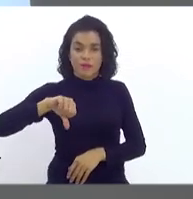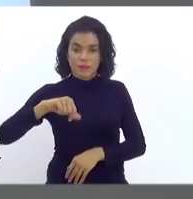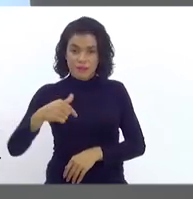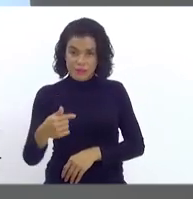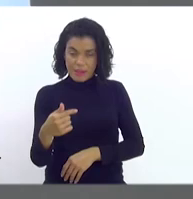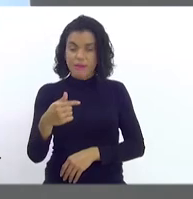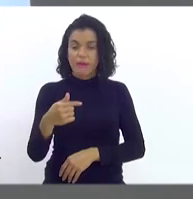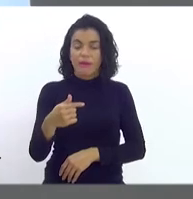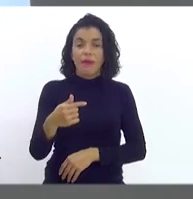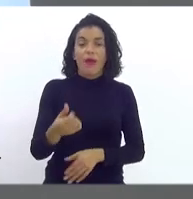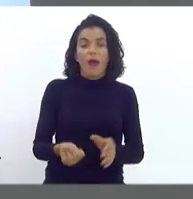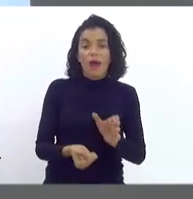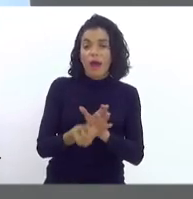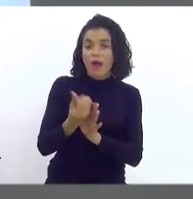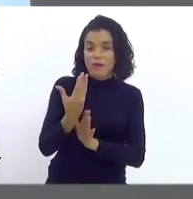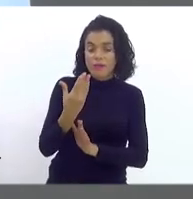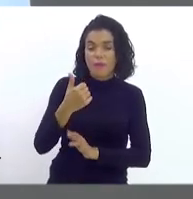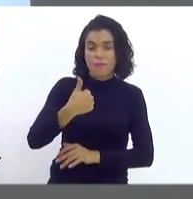1997. A origem dele é